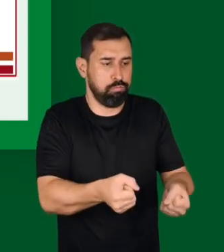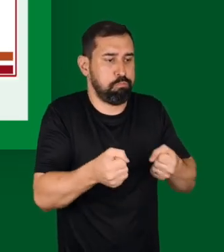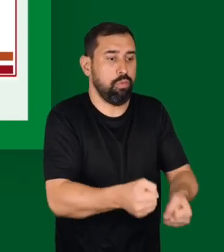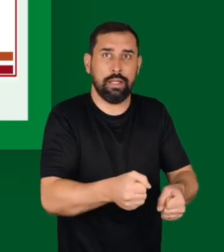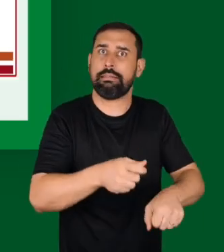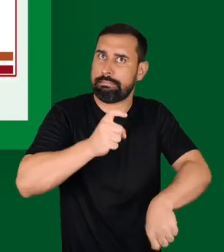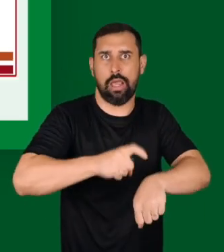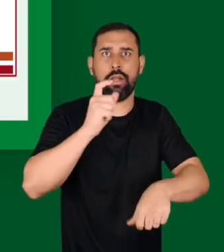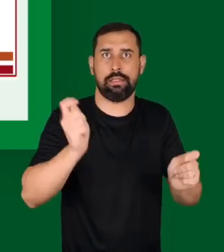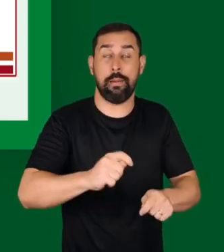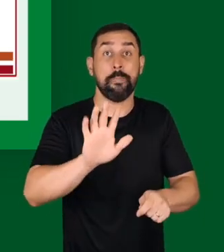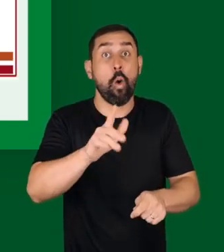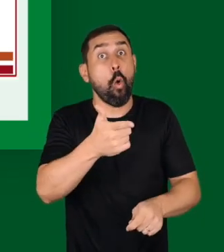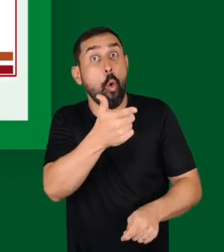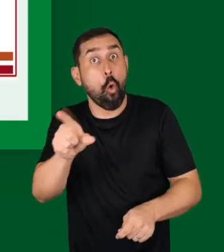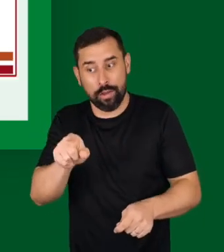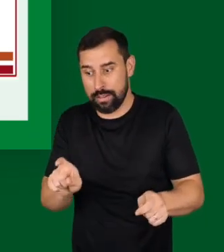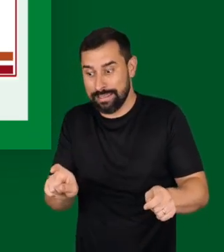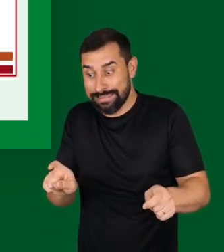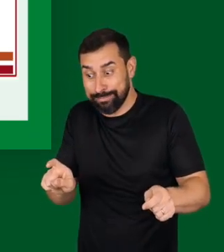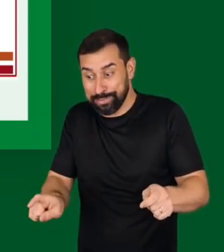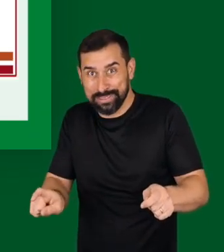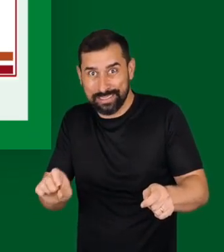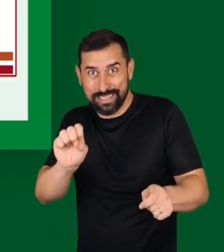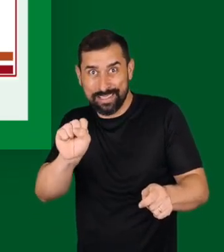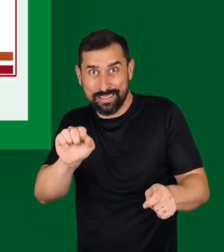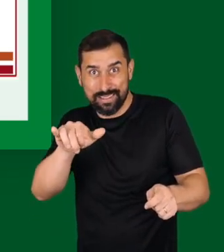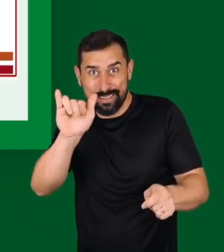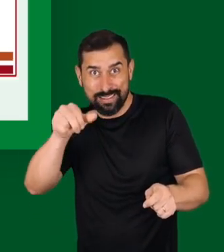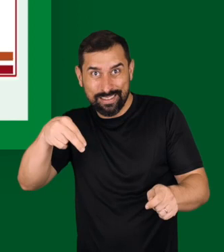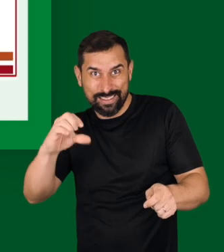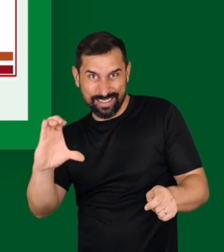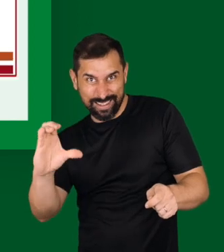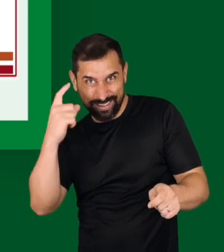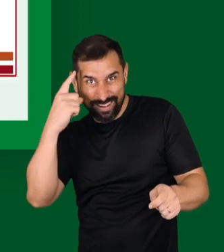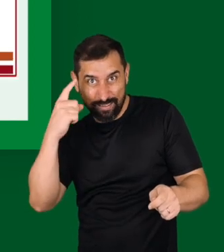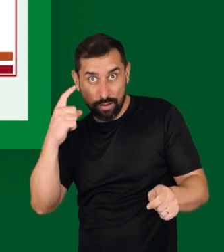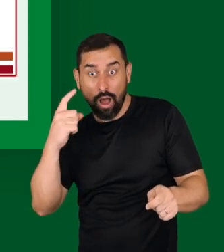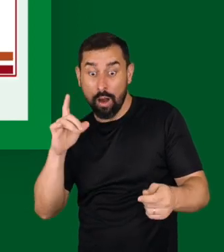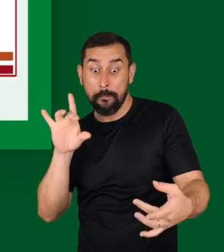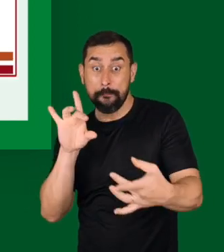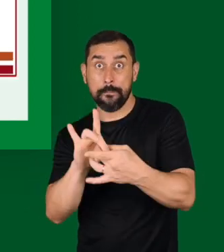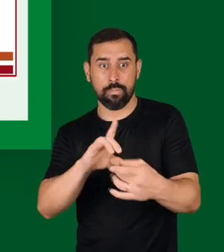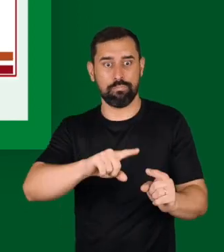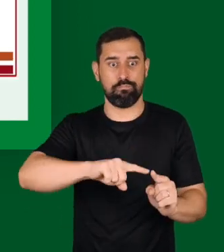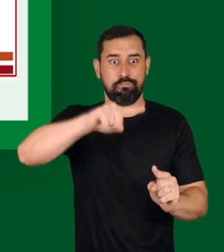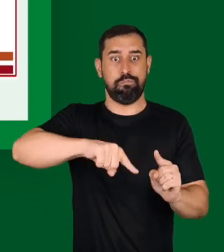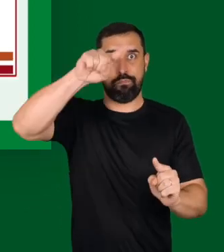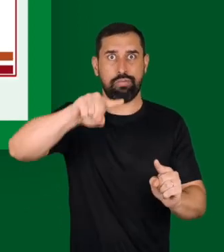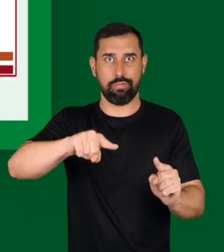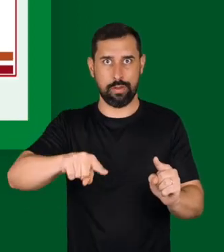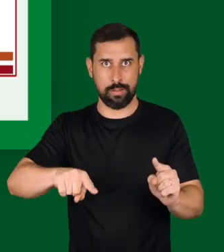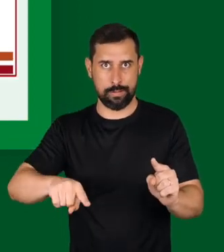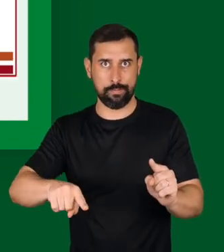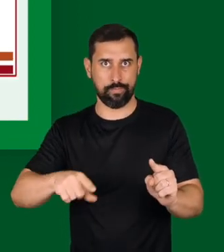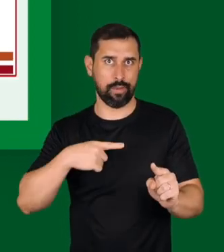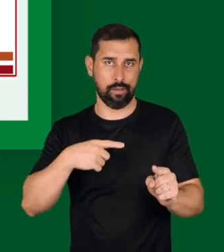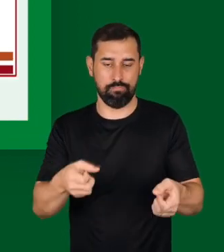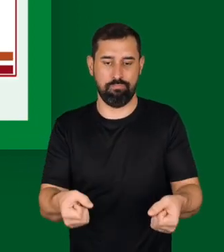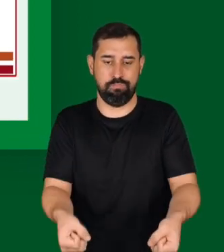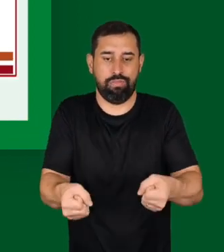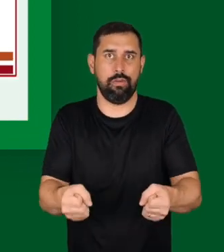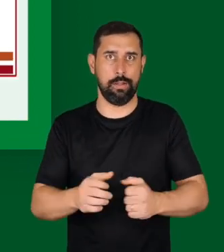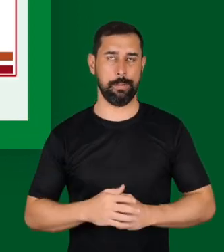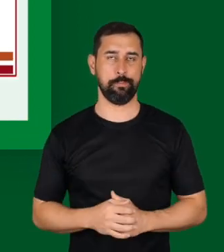vi situações que as pessoas, não está dando certo, é porque você não esperou que o choque fosse dado, tá certo? Outra